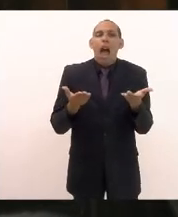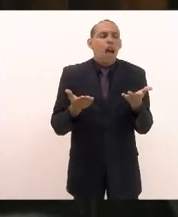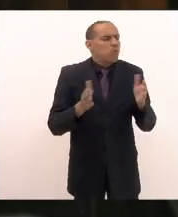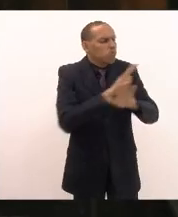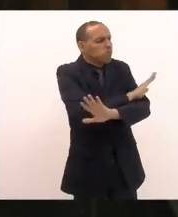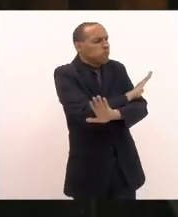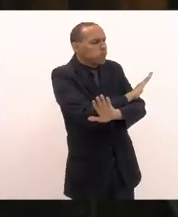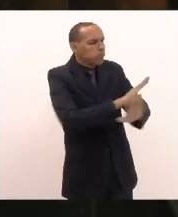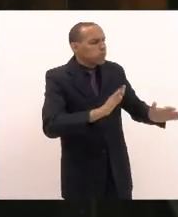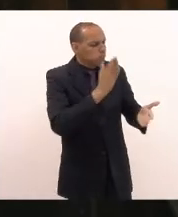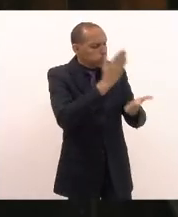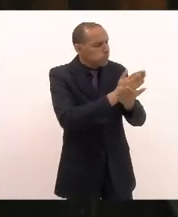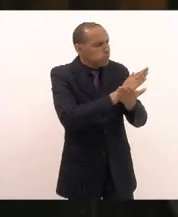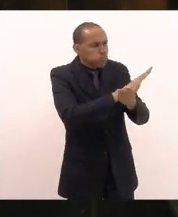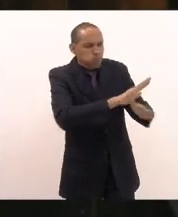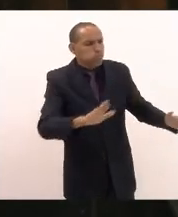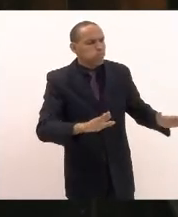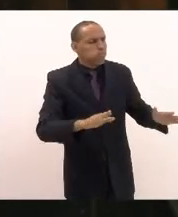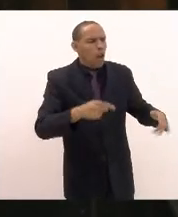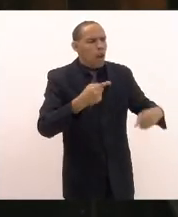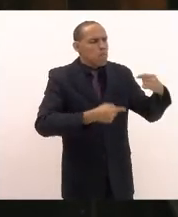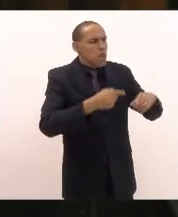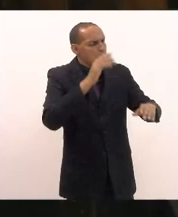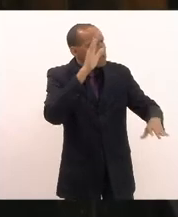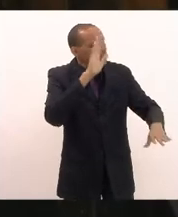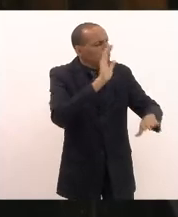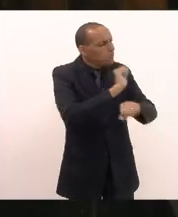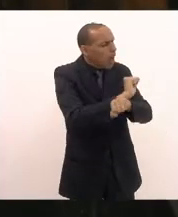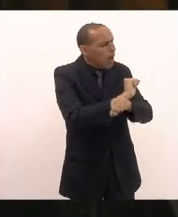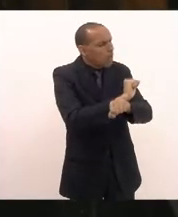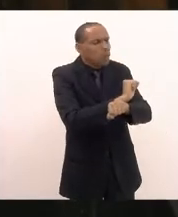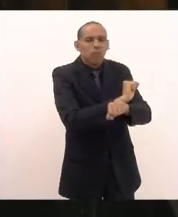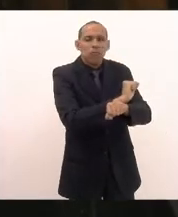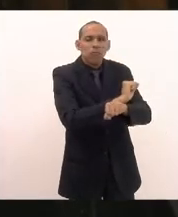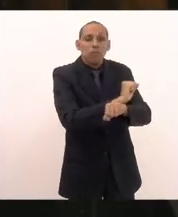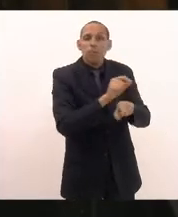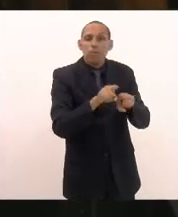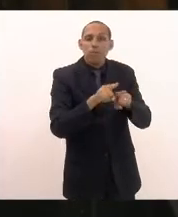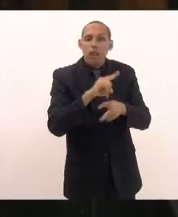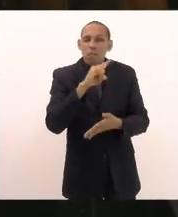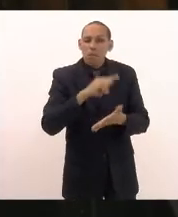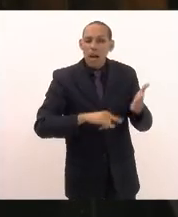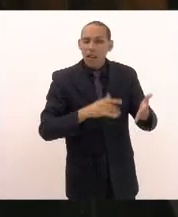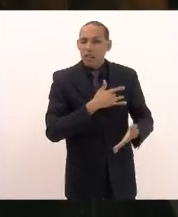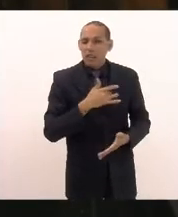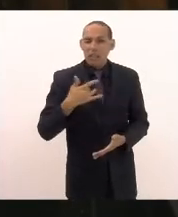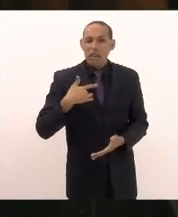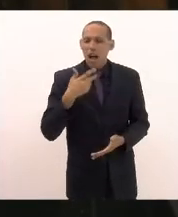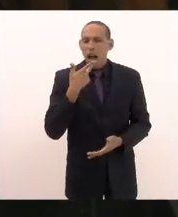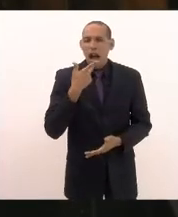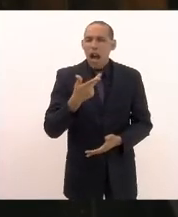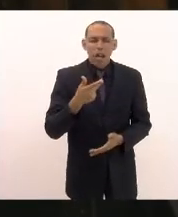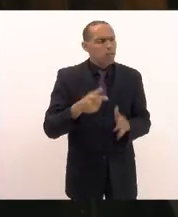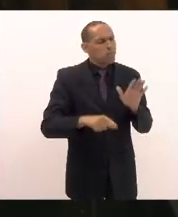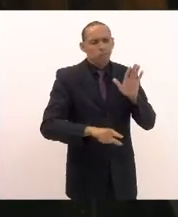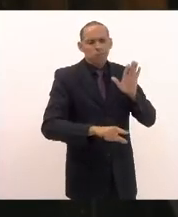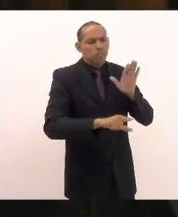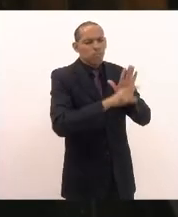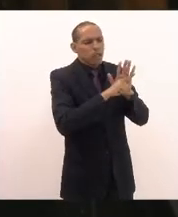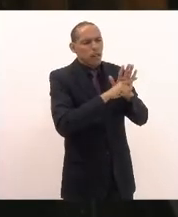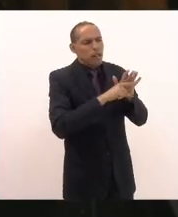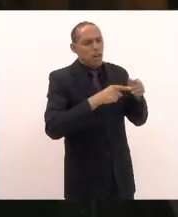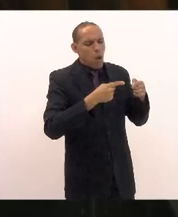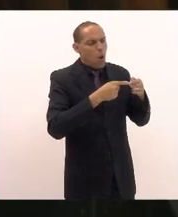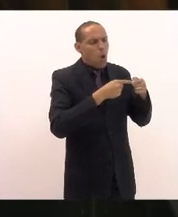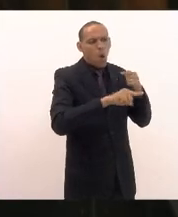políticos e estão dizendo que o passaporte sanitário é ilegal, imoral e